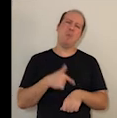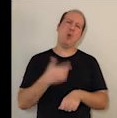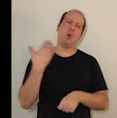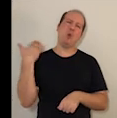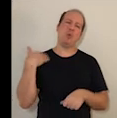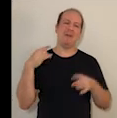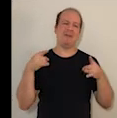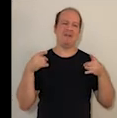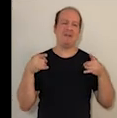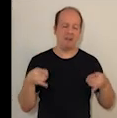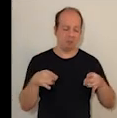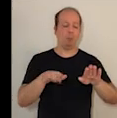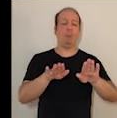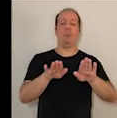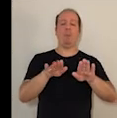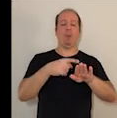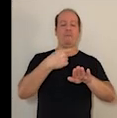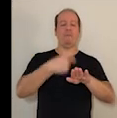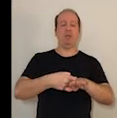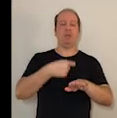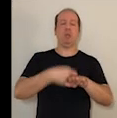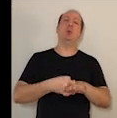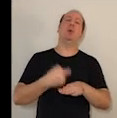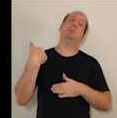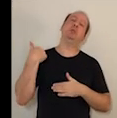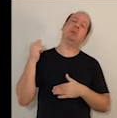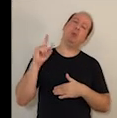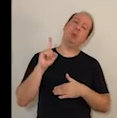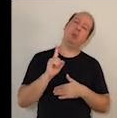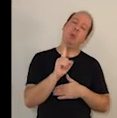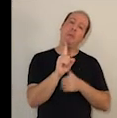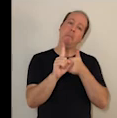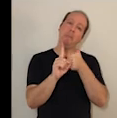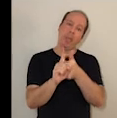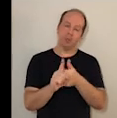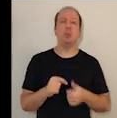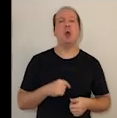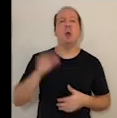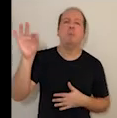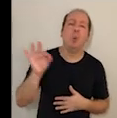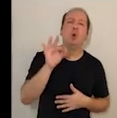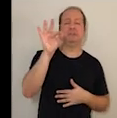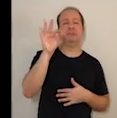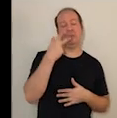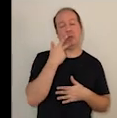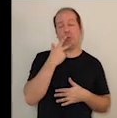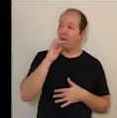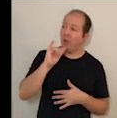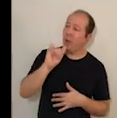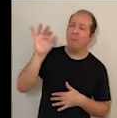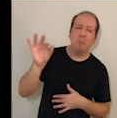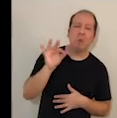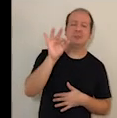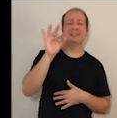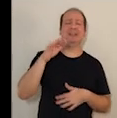verdade é que ainda há pouco jazia ele na cama com os pés bem frios quando me chamou perto de si.